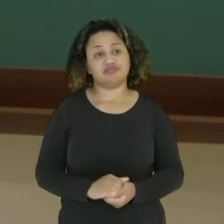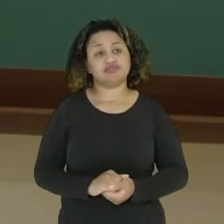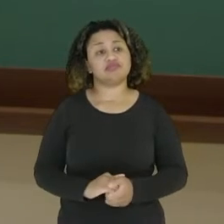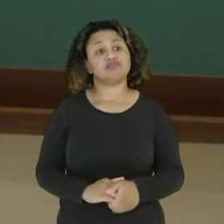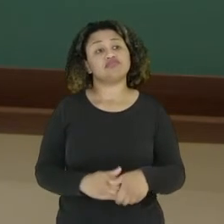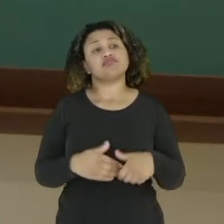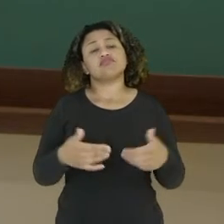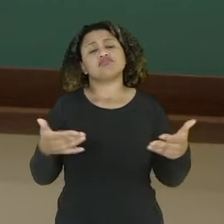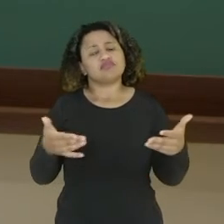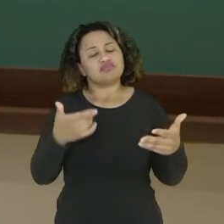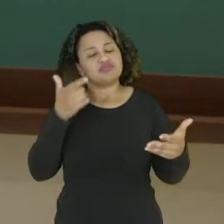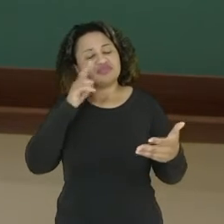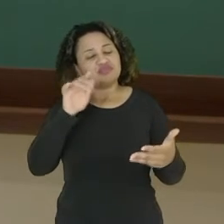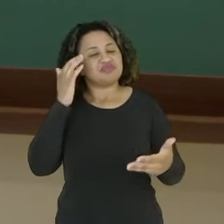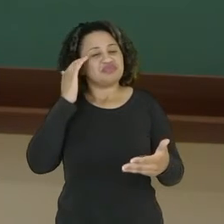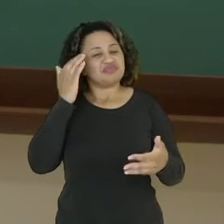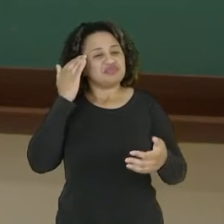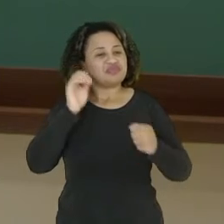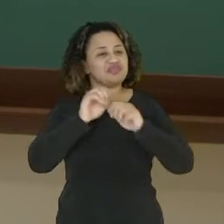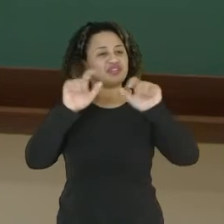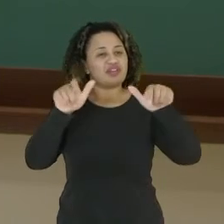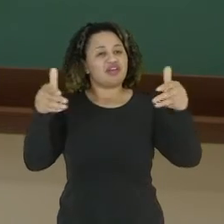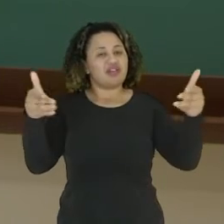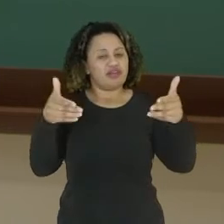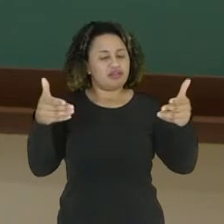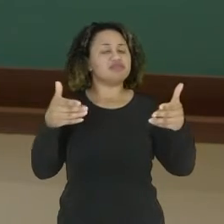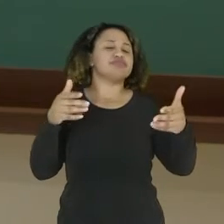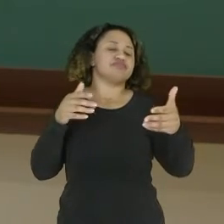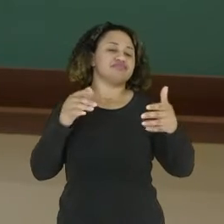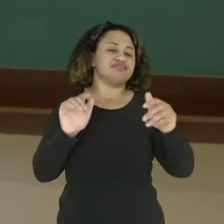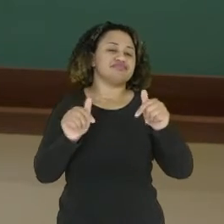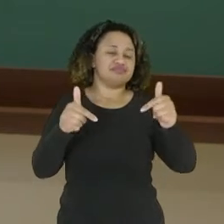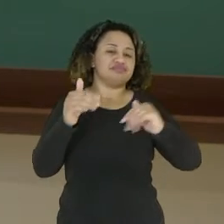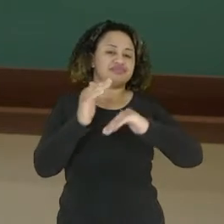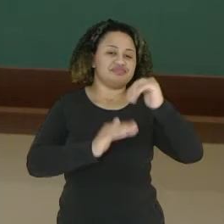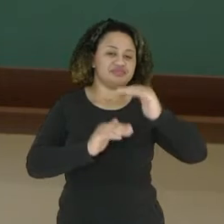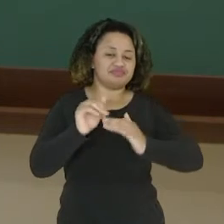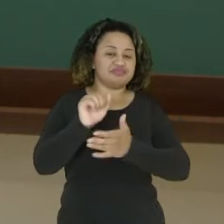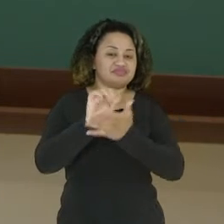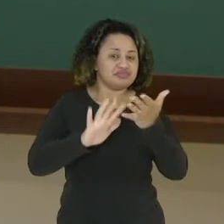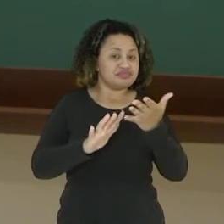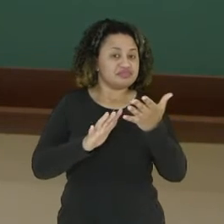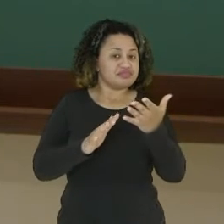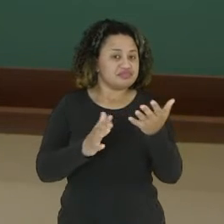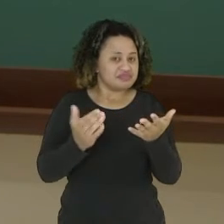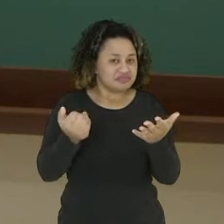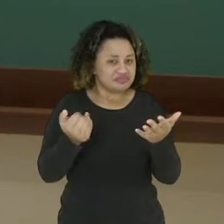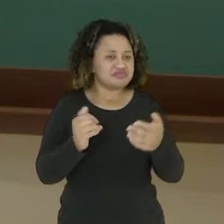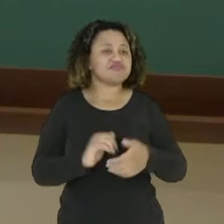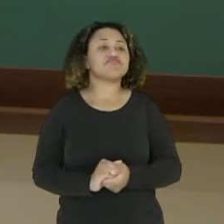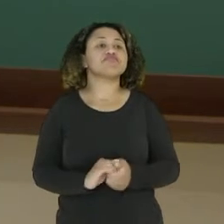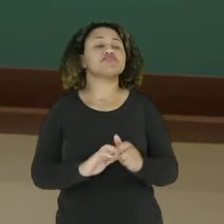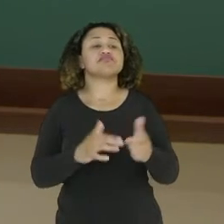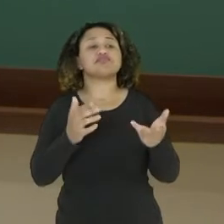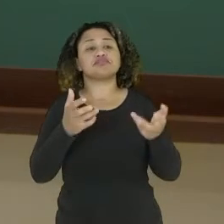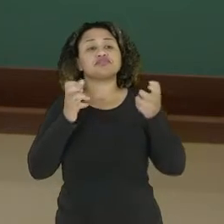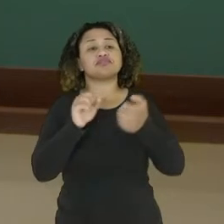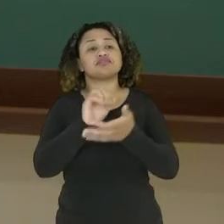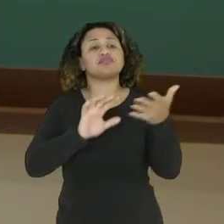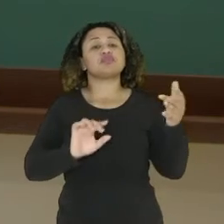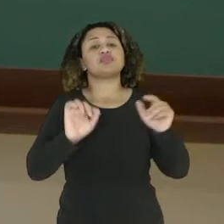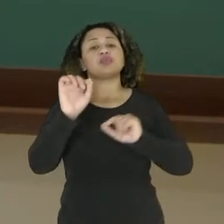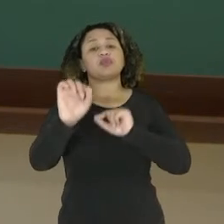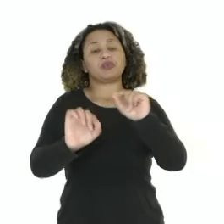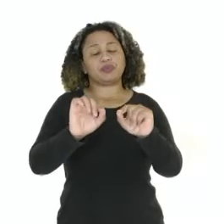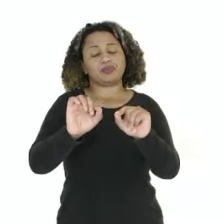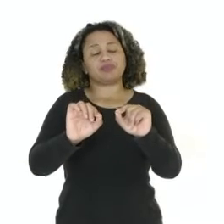assim, pessoal, se você pegou essa parte, vamos aplicar tudo que nós falamos até aqui em um exercício? Olha só, essa atividade ela fala o